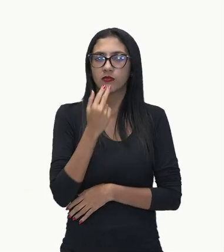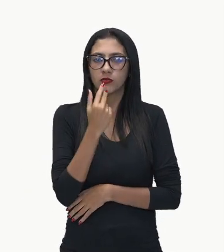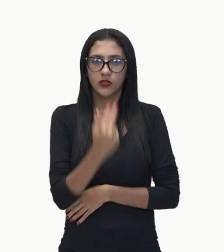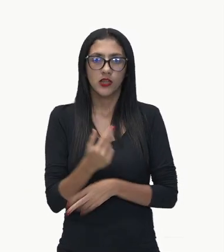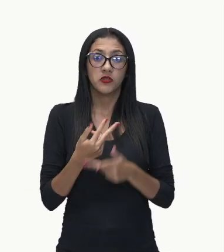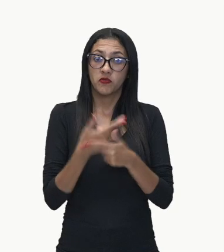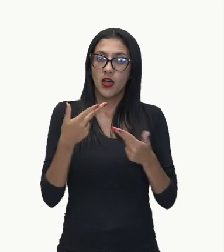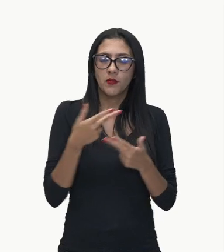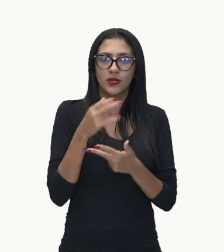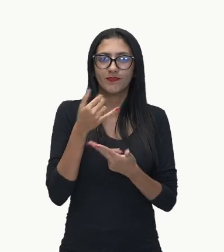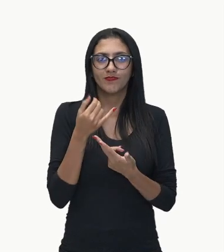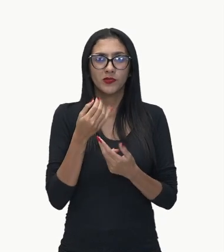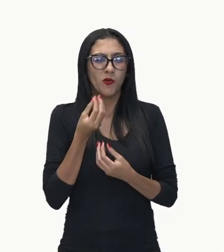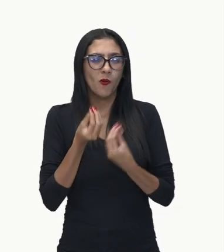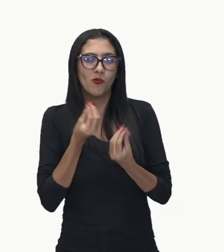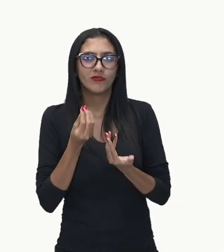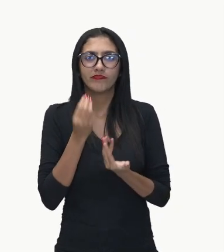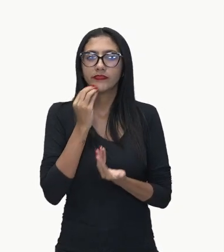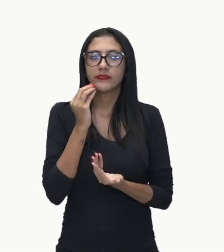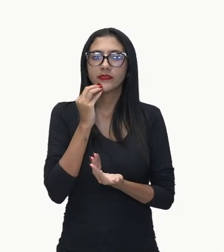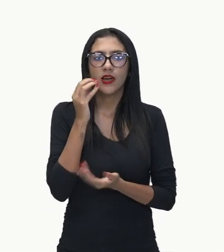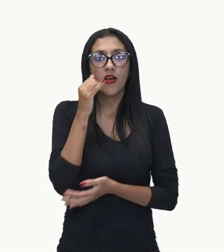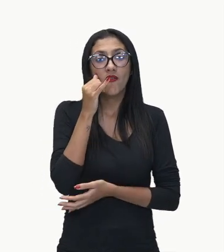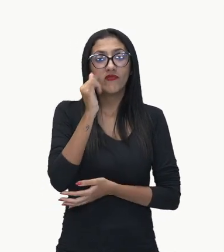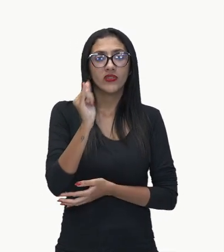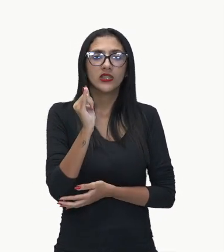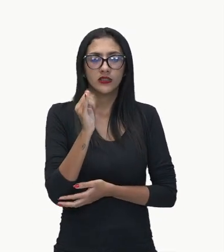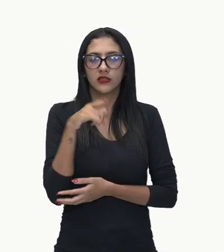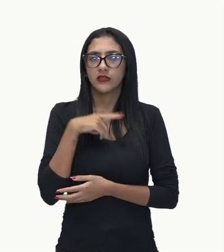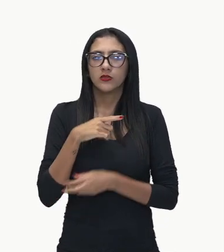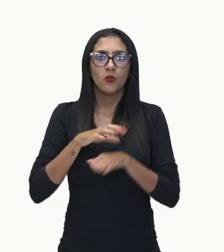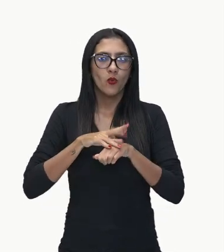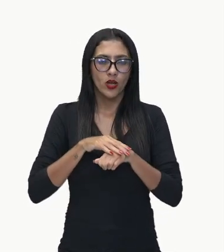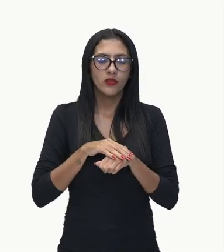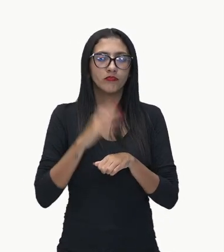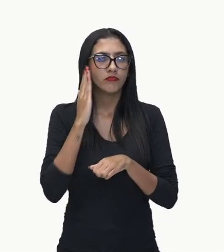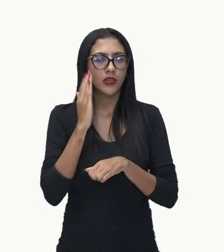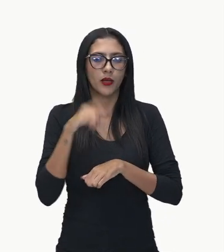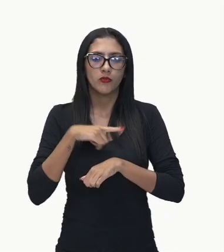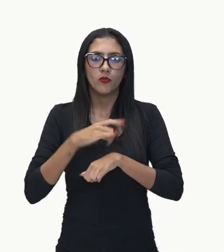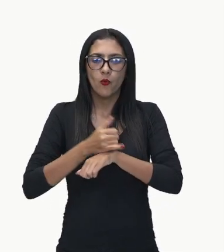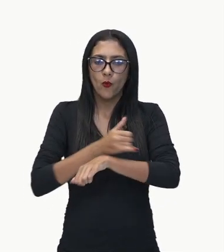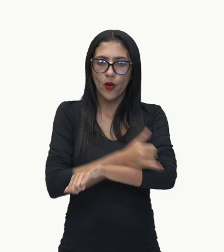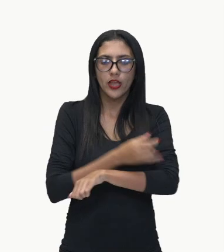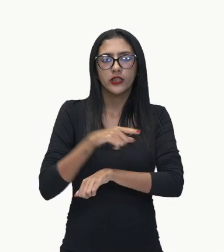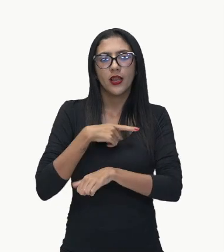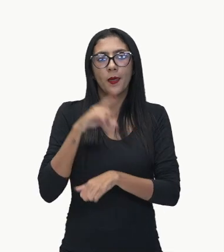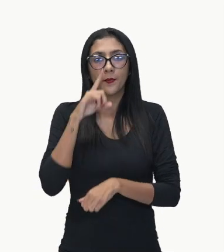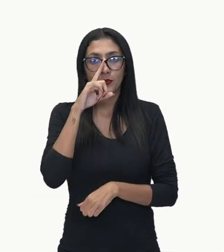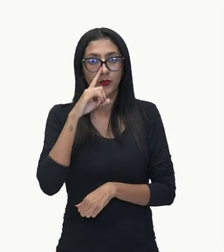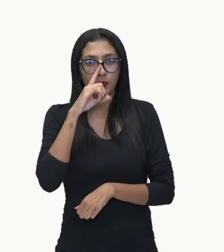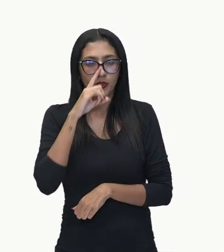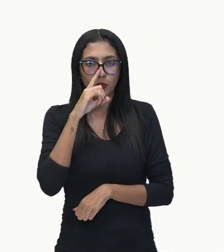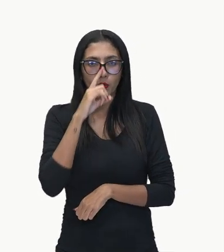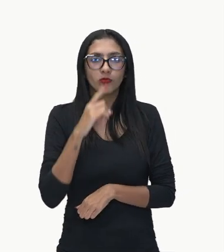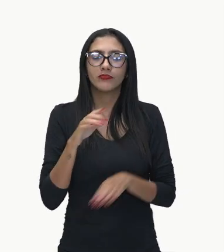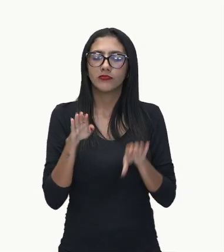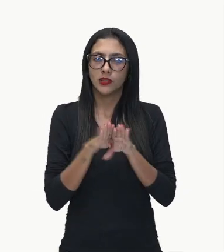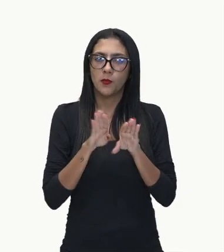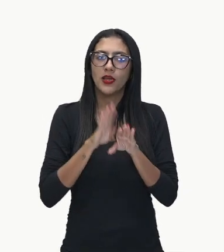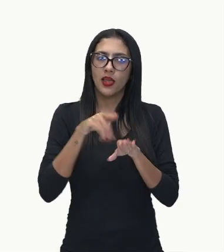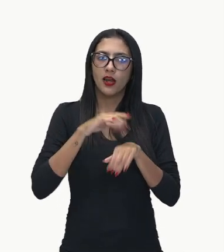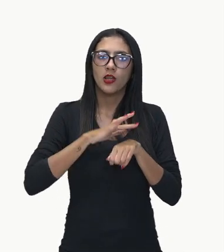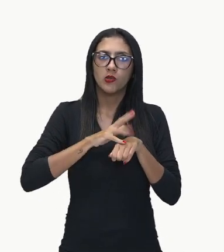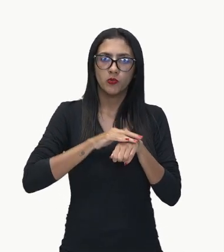esse quadro, visto que a obesidade ela é um fator de risco, né? Além de ser uma doença, é